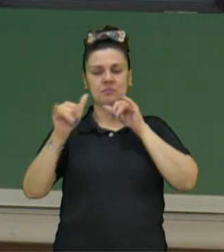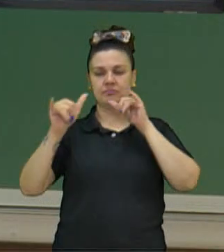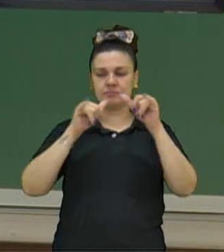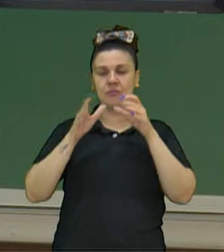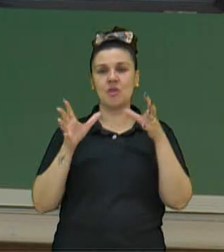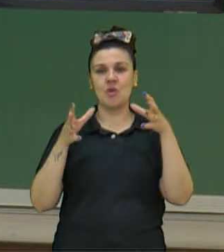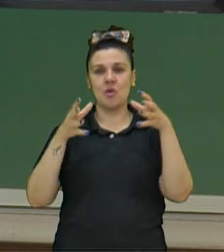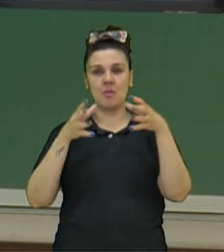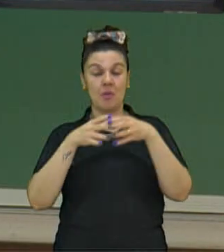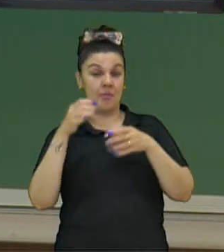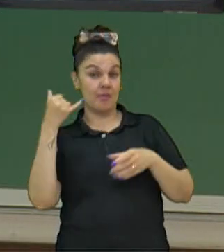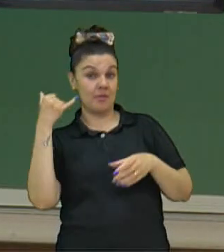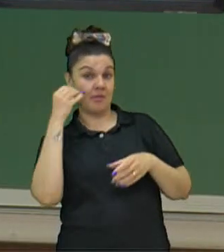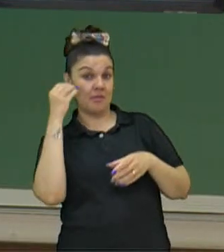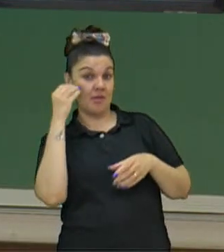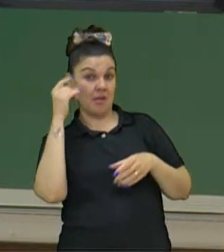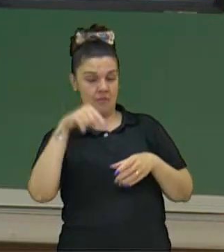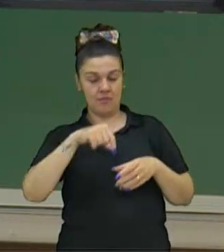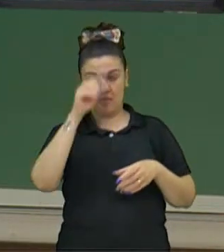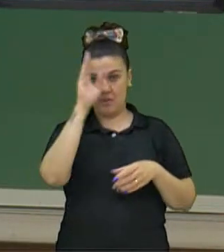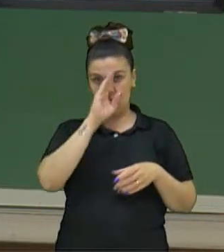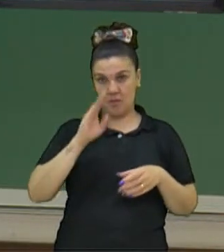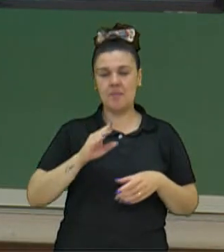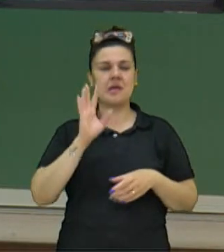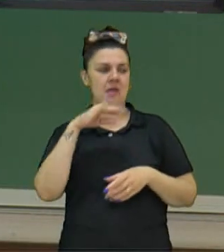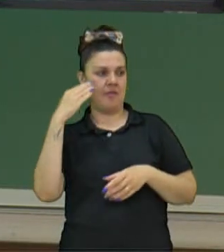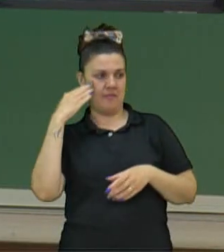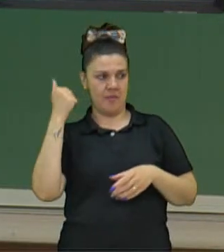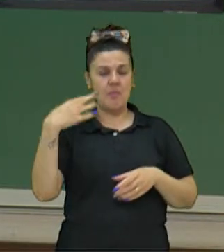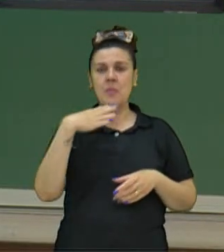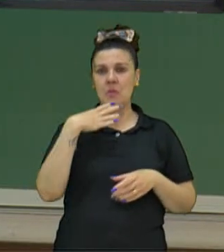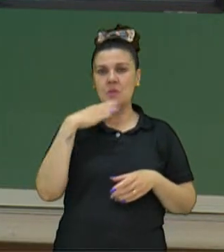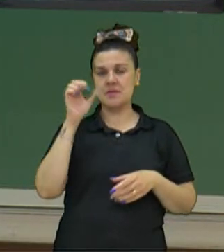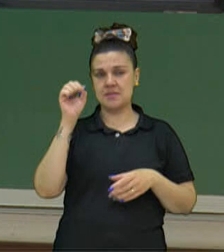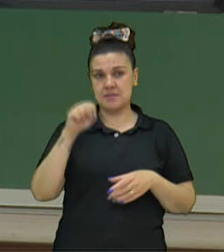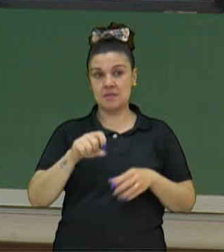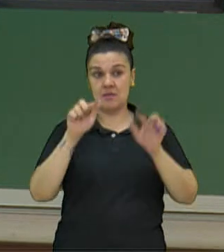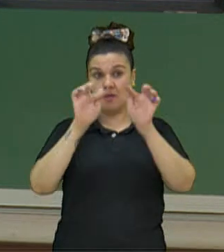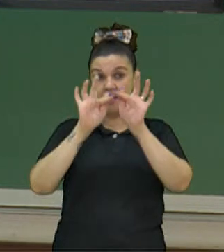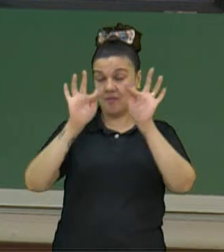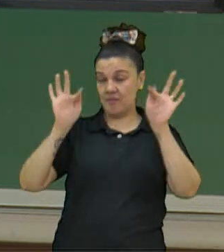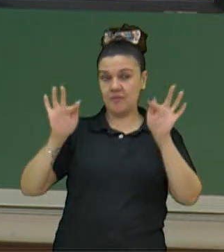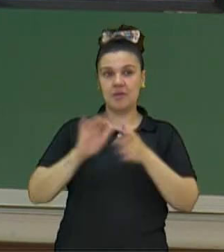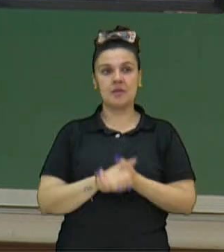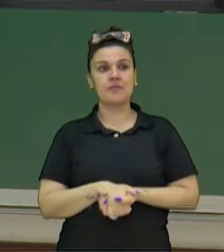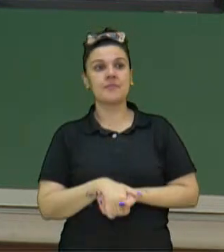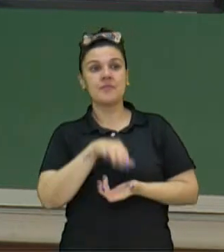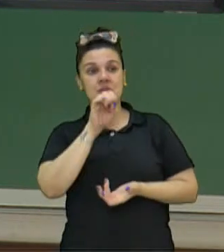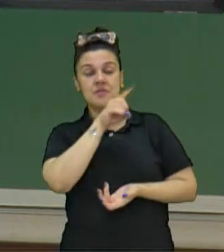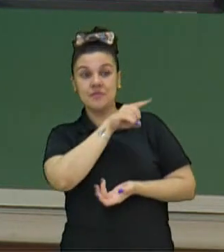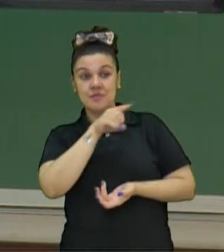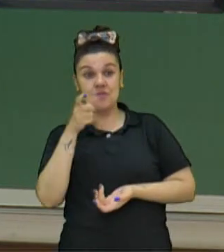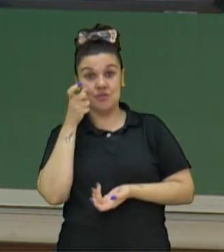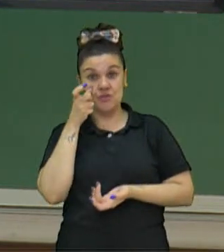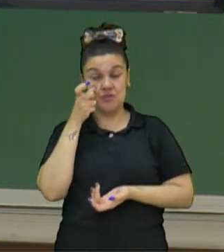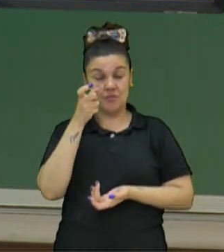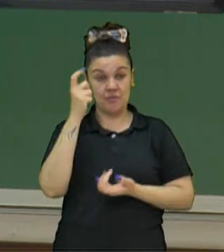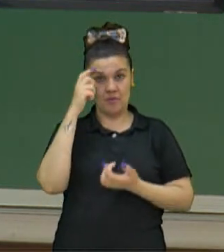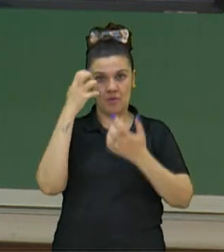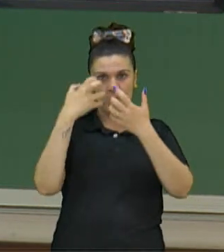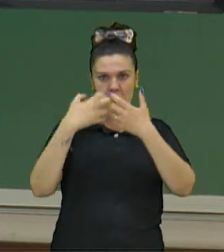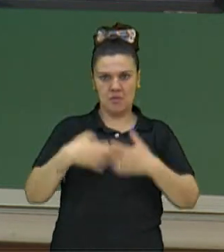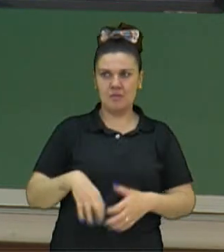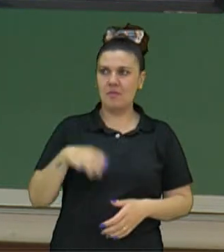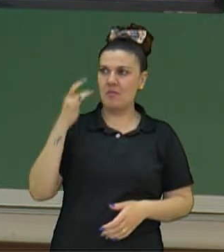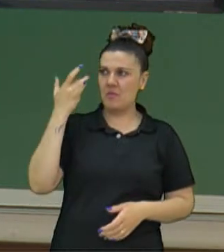de uma telefônica aqui do nosso país, então eles são conhecidos. E a nossa frase diz assim, ó. Se você já assistiu, você vai pensar, eu não